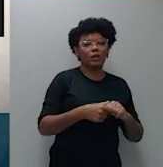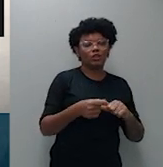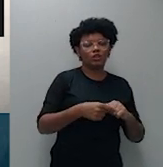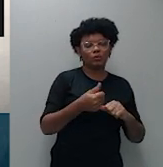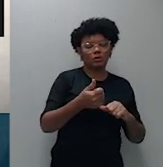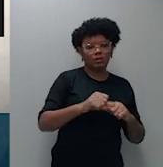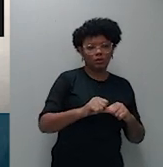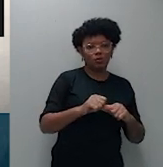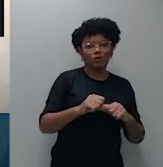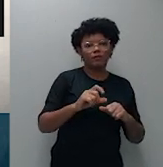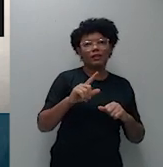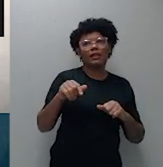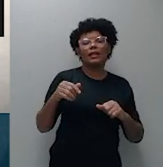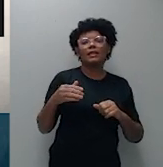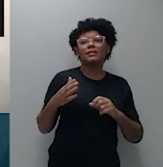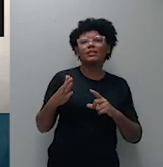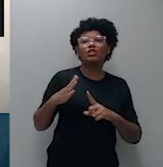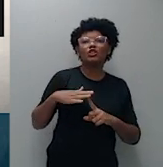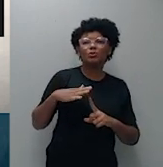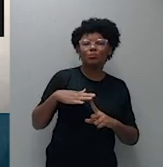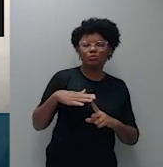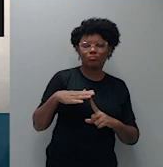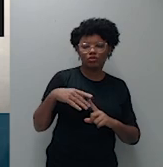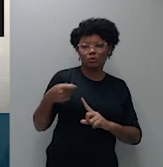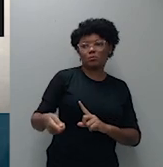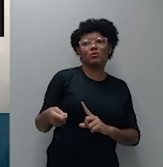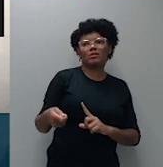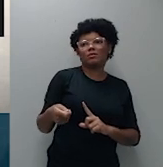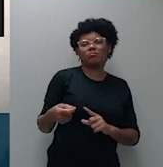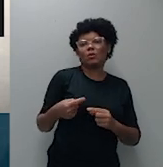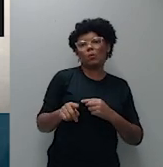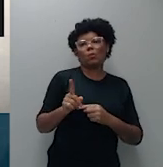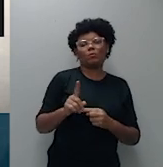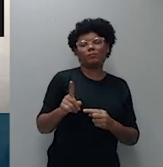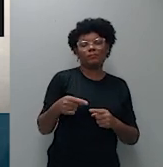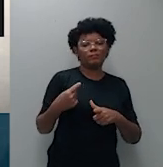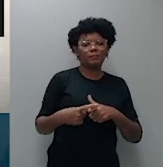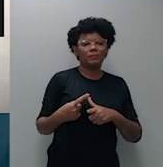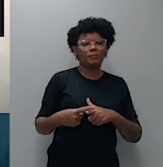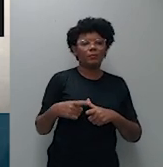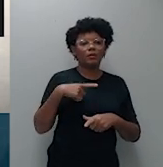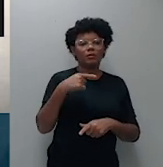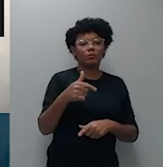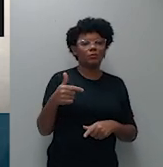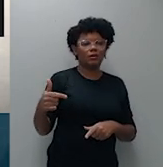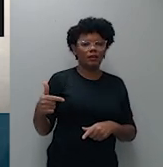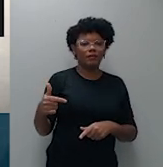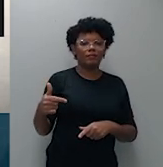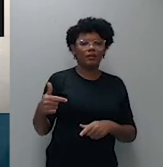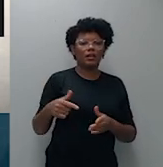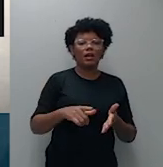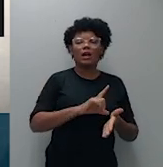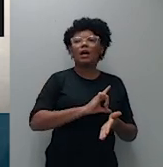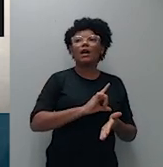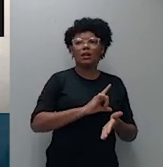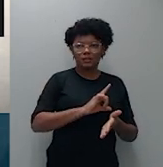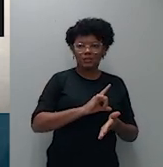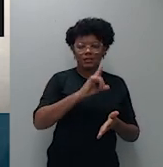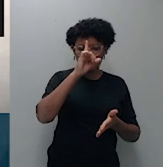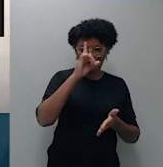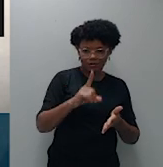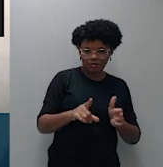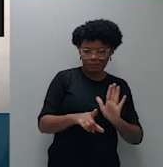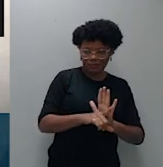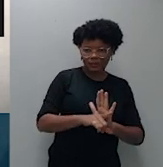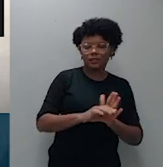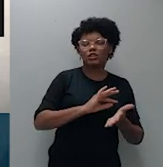19 esse tipo de imposição era incabível porque não houve a prévia ordem